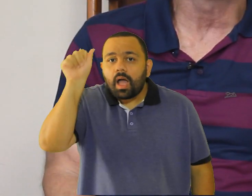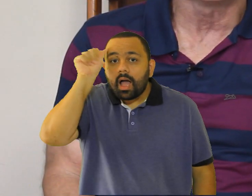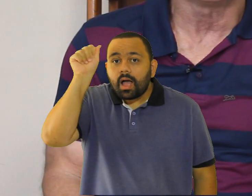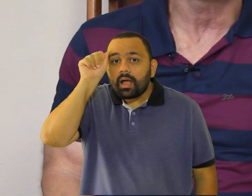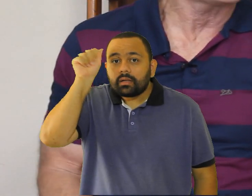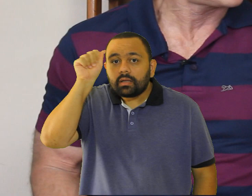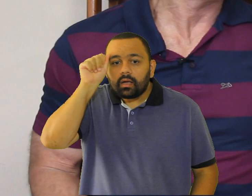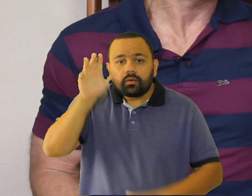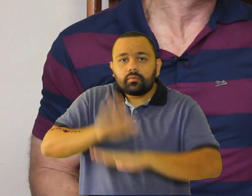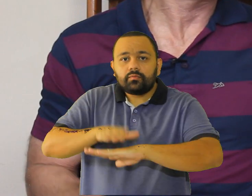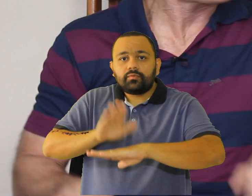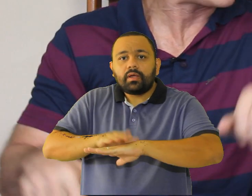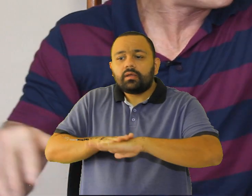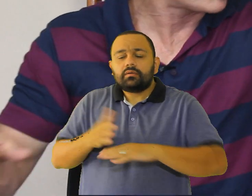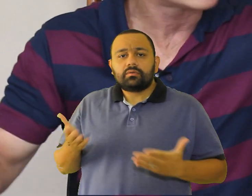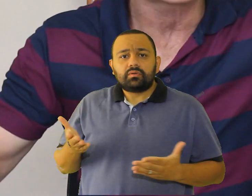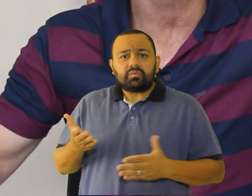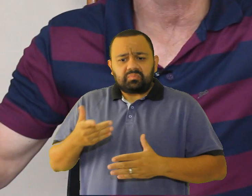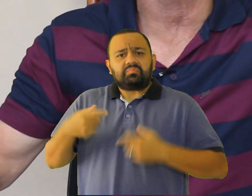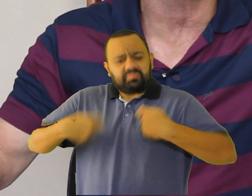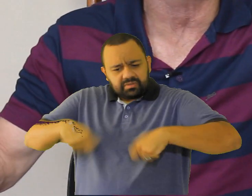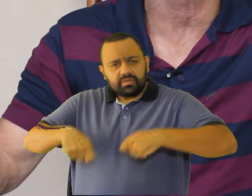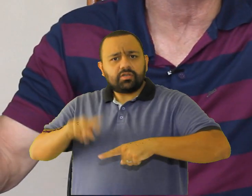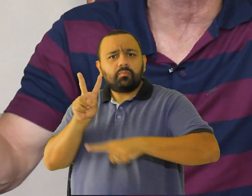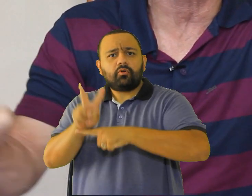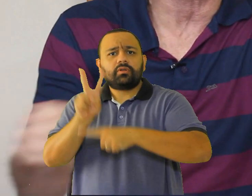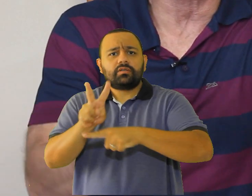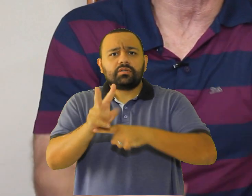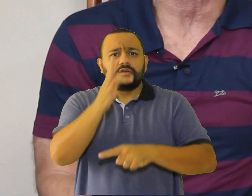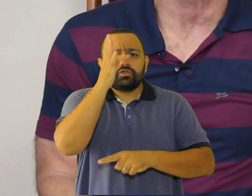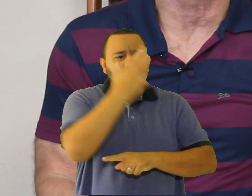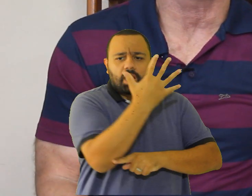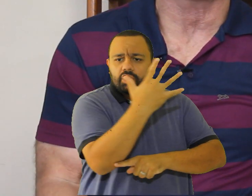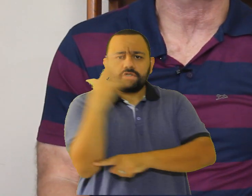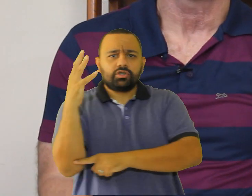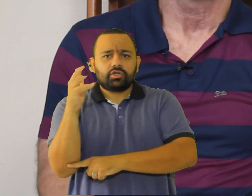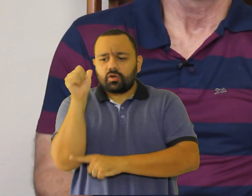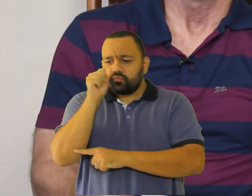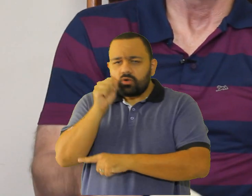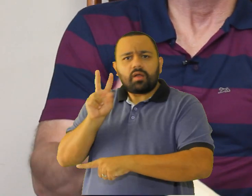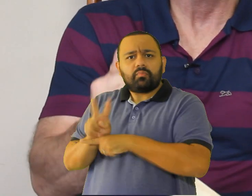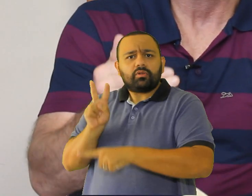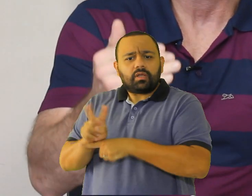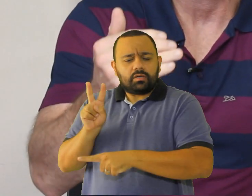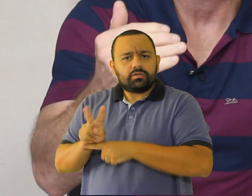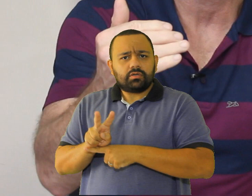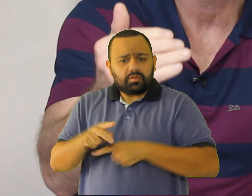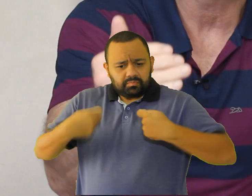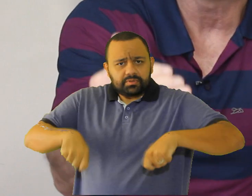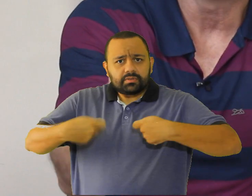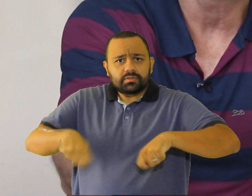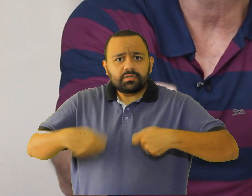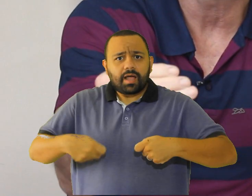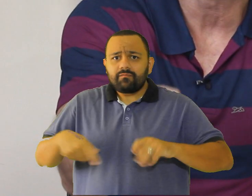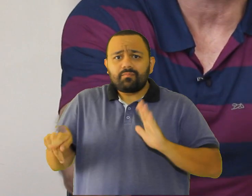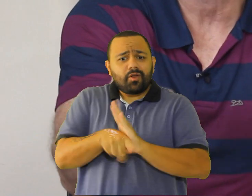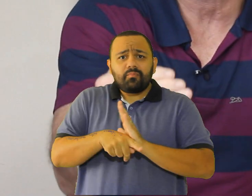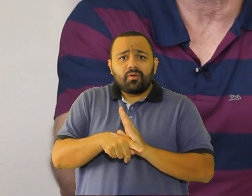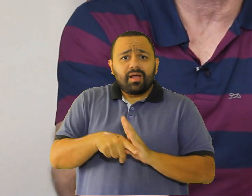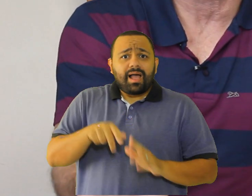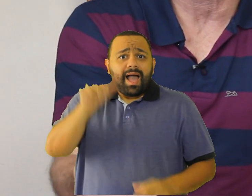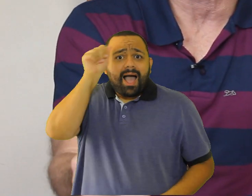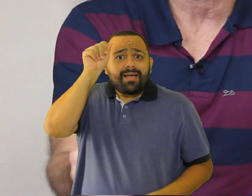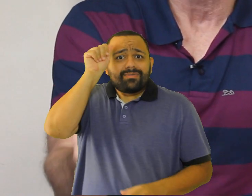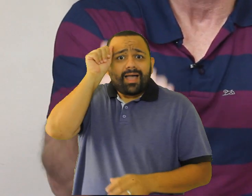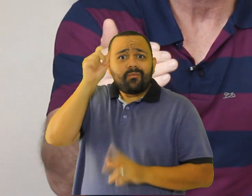imediata. Adão, que foi feito para proteger, guardar o jardim, a sua mulher, que era a semelhança,